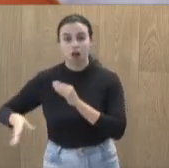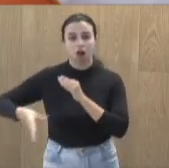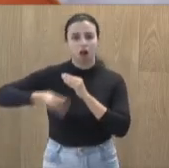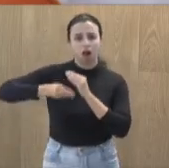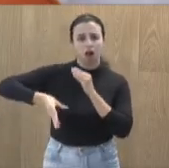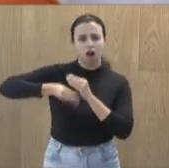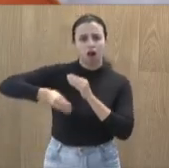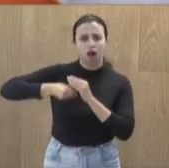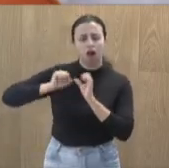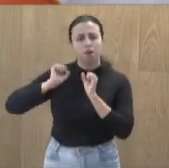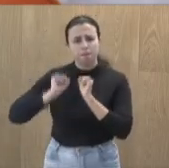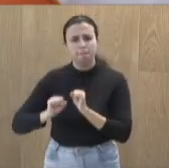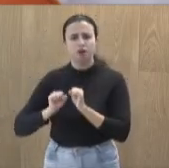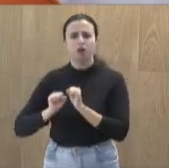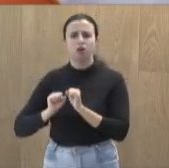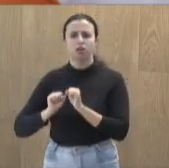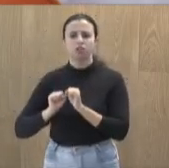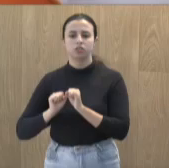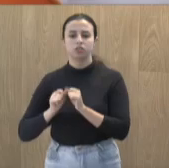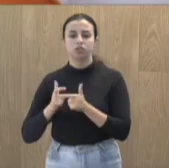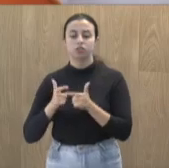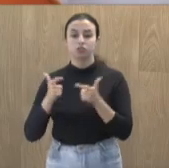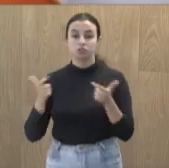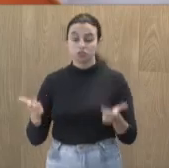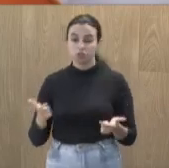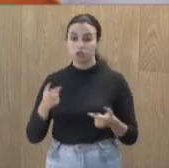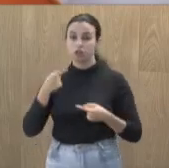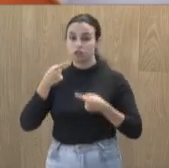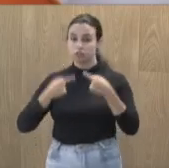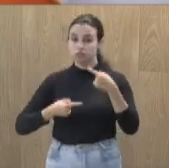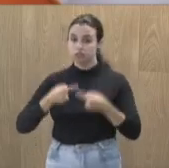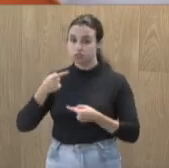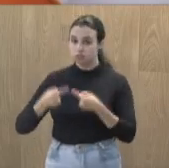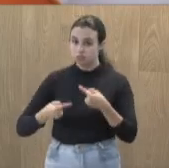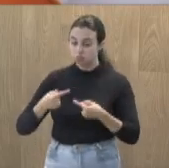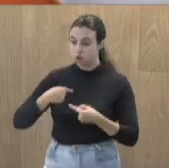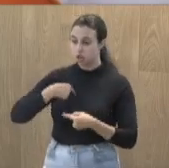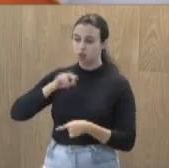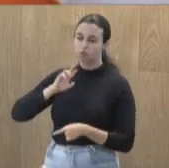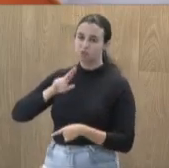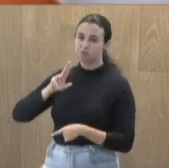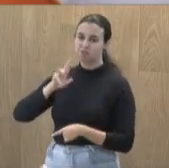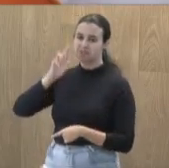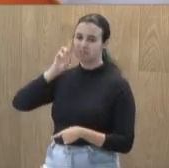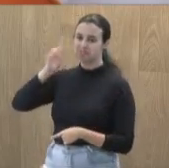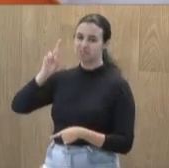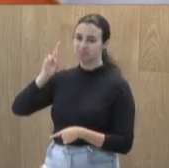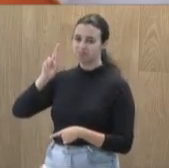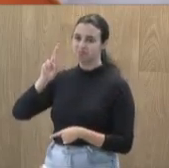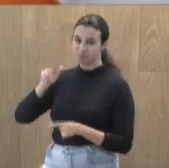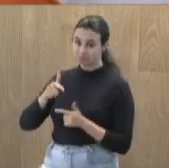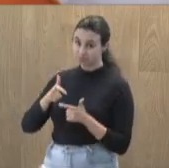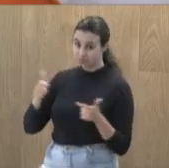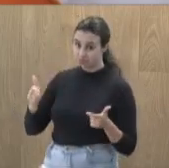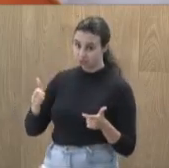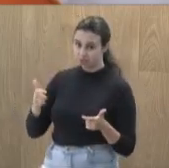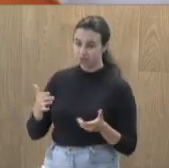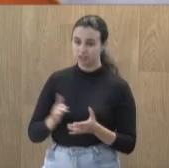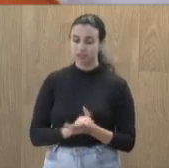cabe. A sorte que a política de Divinópolis está dando, que eu não estou na mesa diretora. Hoje eu estou sem